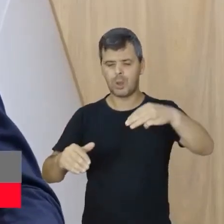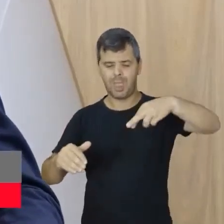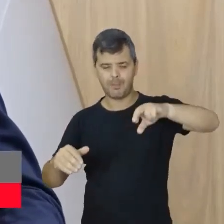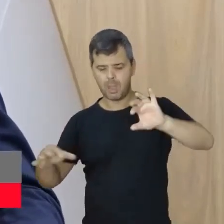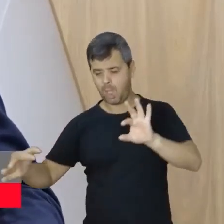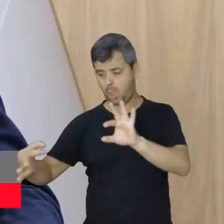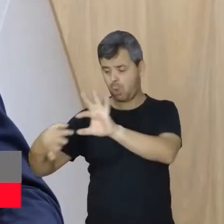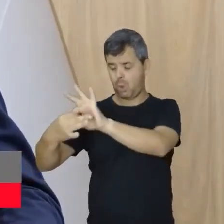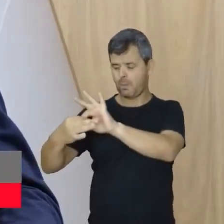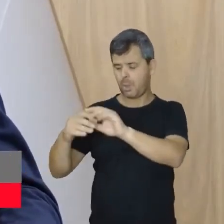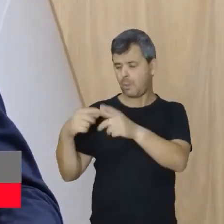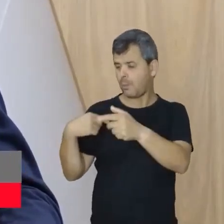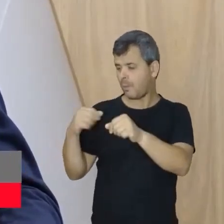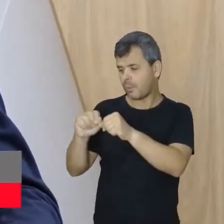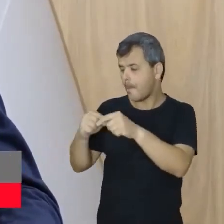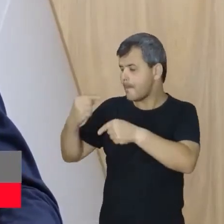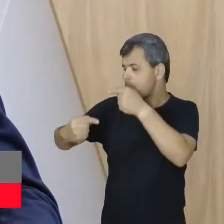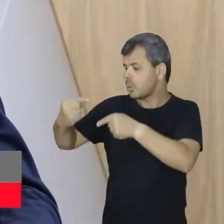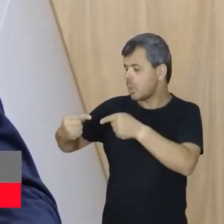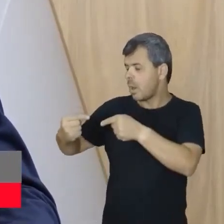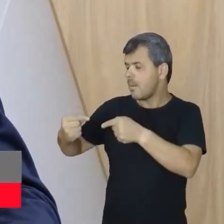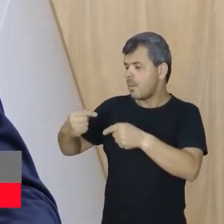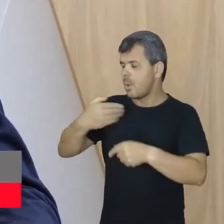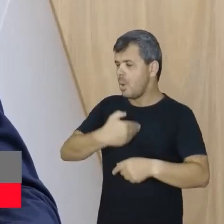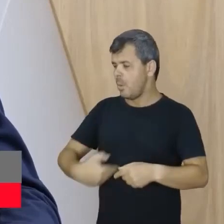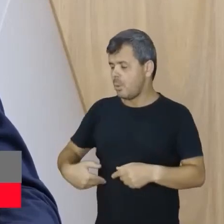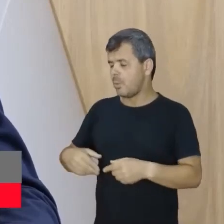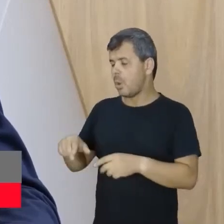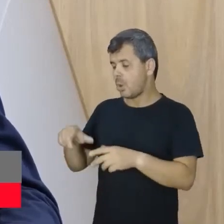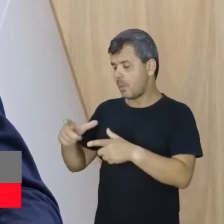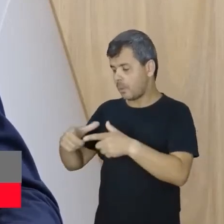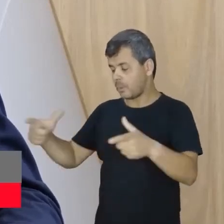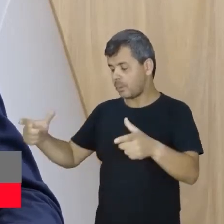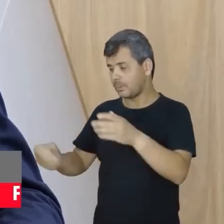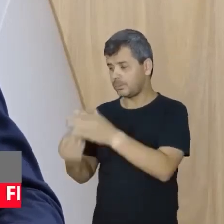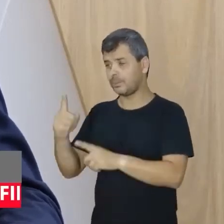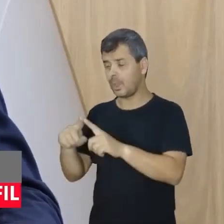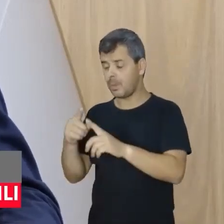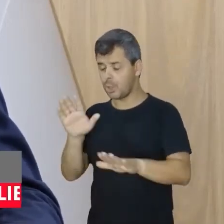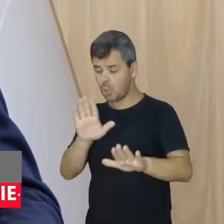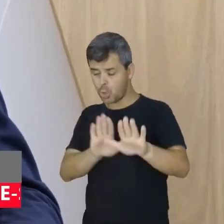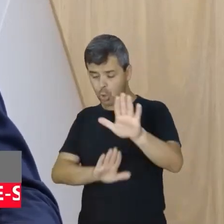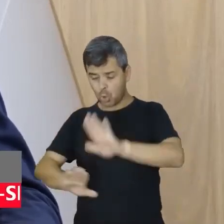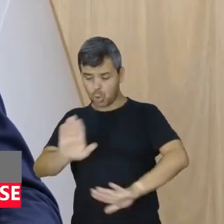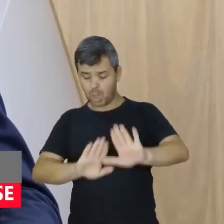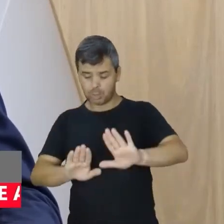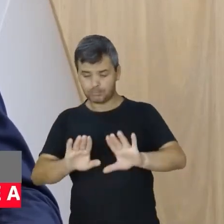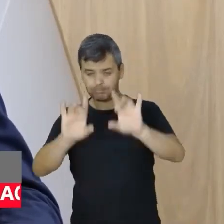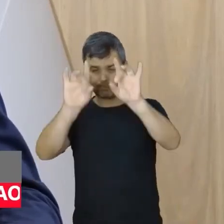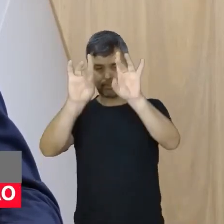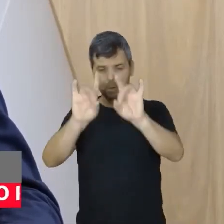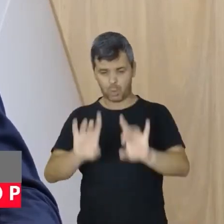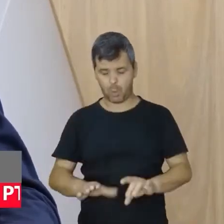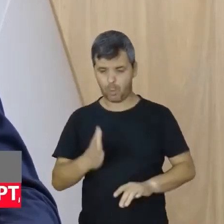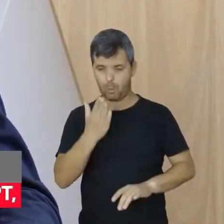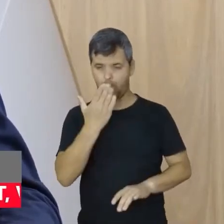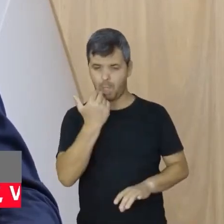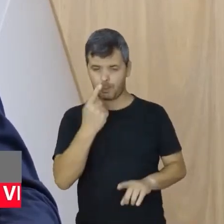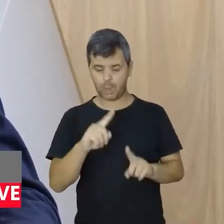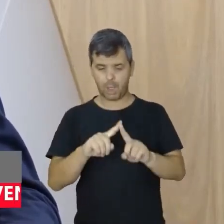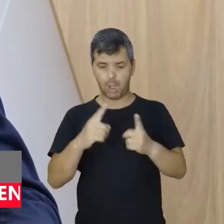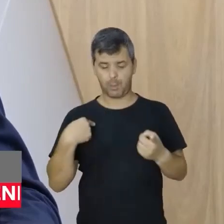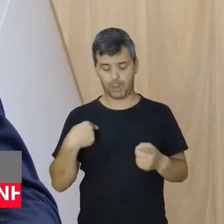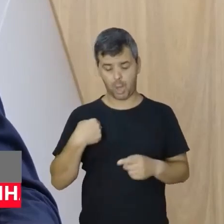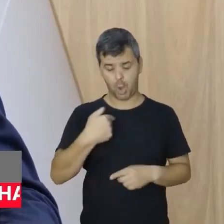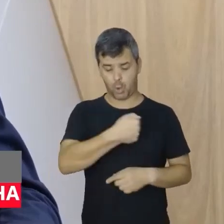os pequenos, grandes e médios produtores, mas um cuidado muito especial com a alimentação. Afinal de contas,